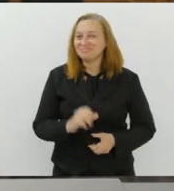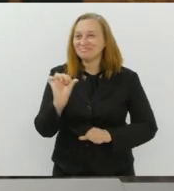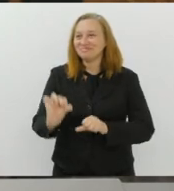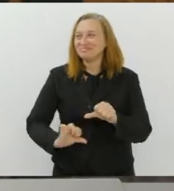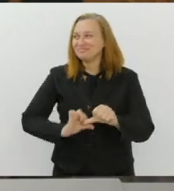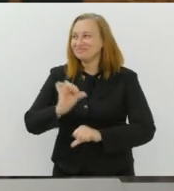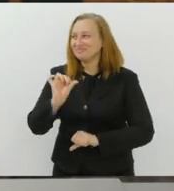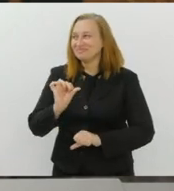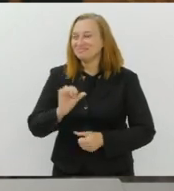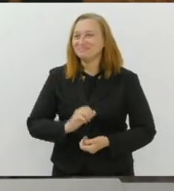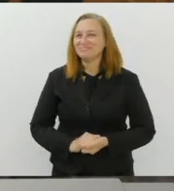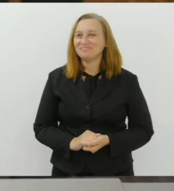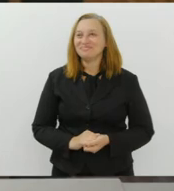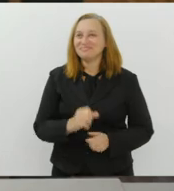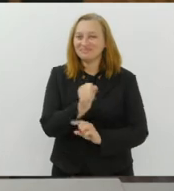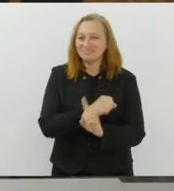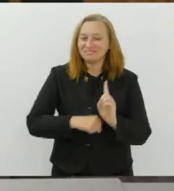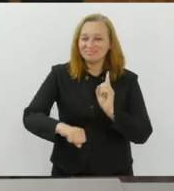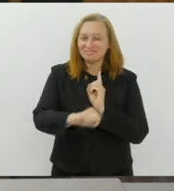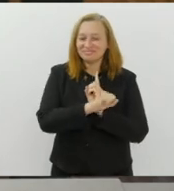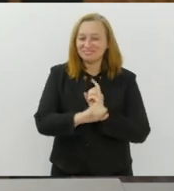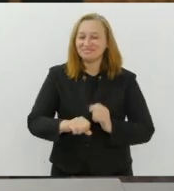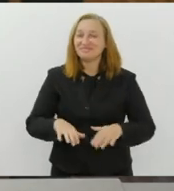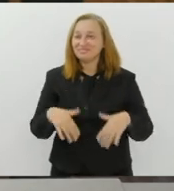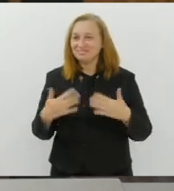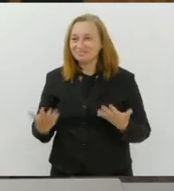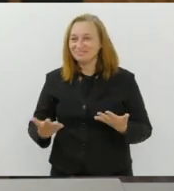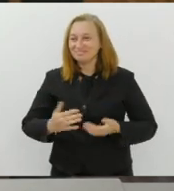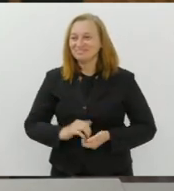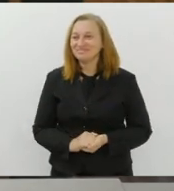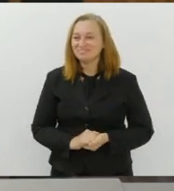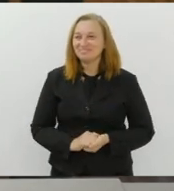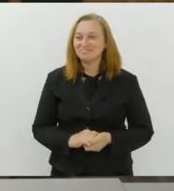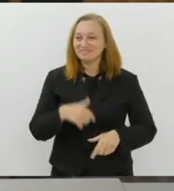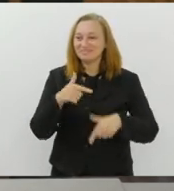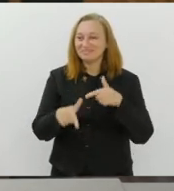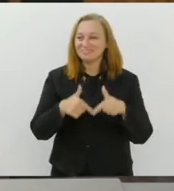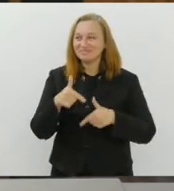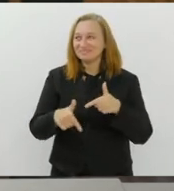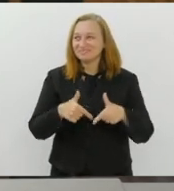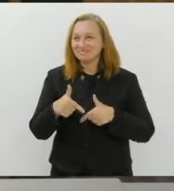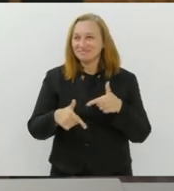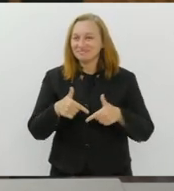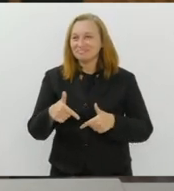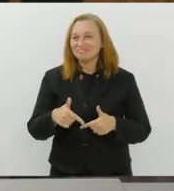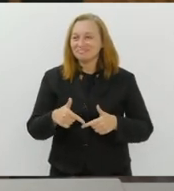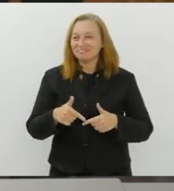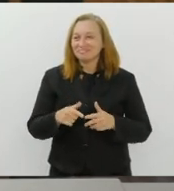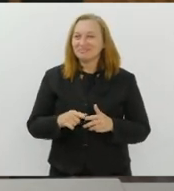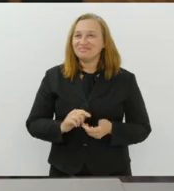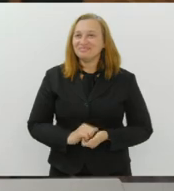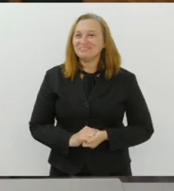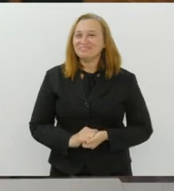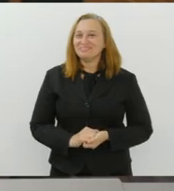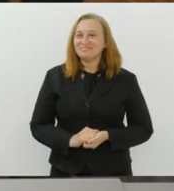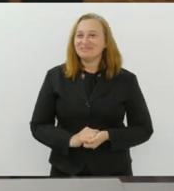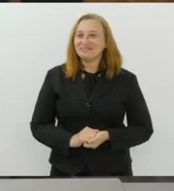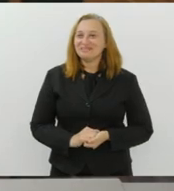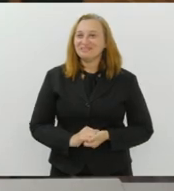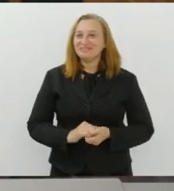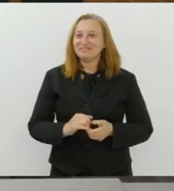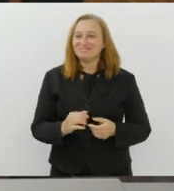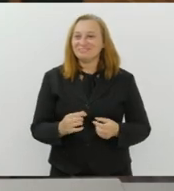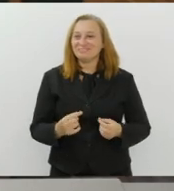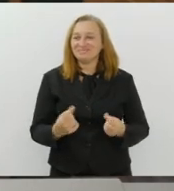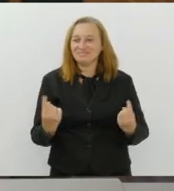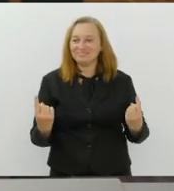transformar a sociedade. Então, a gente vem trabalhando nisso e a gente precisa aperfeiçoar. Estamos diante de um grande desafio.